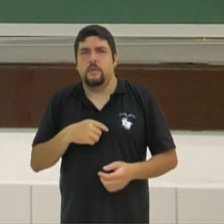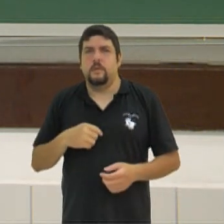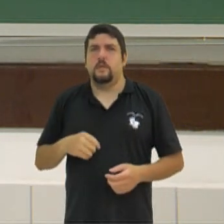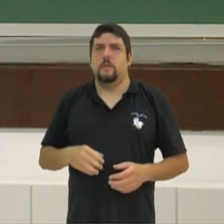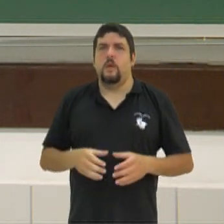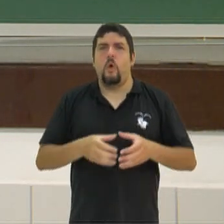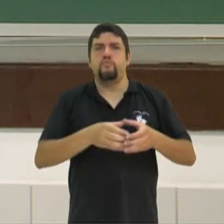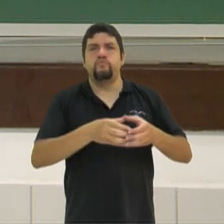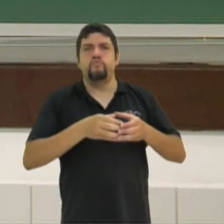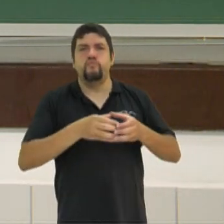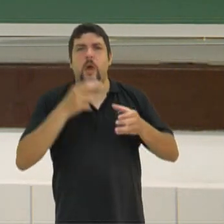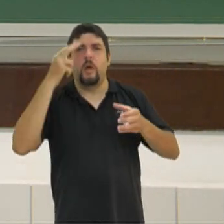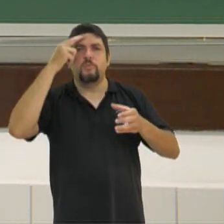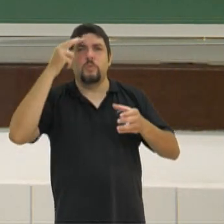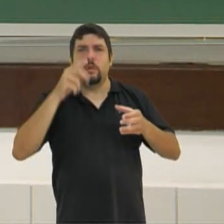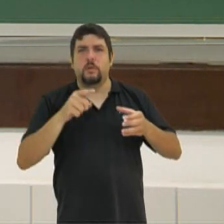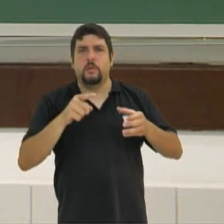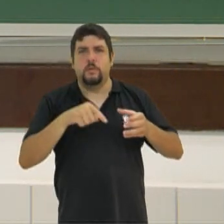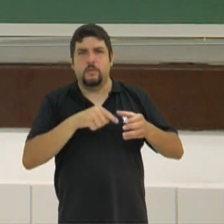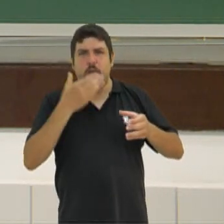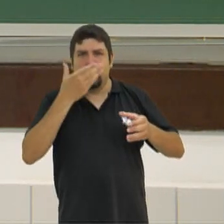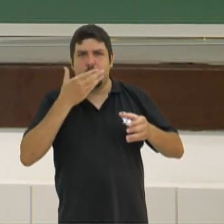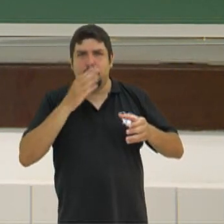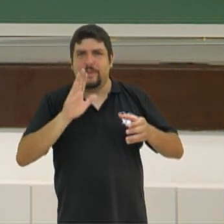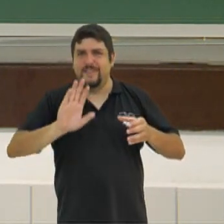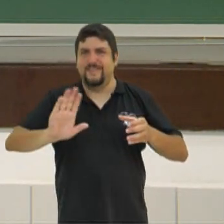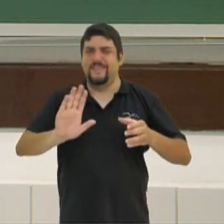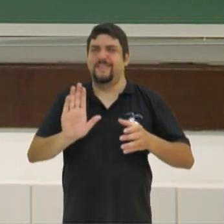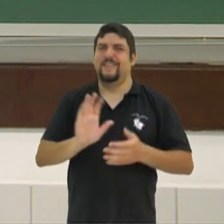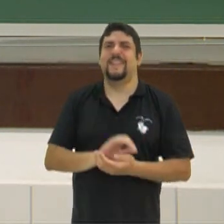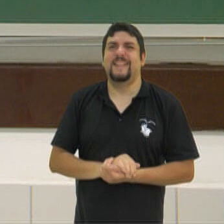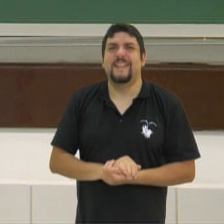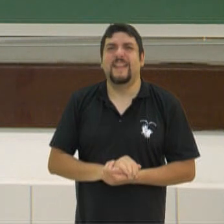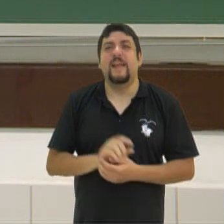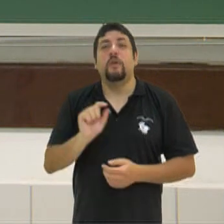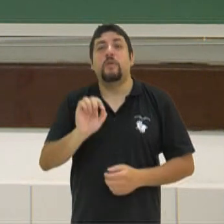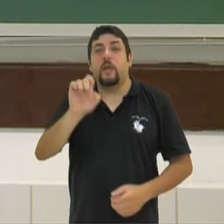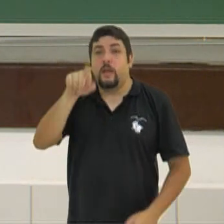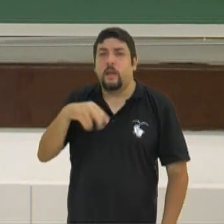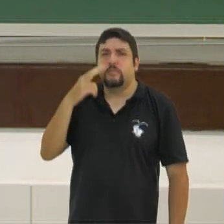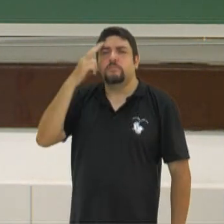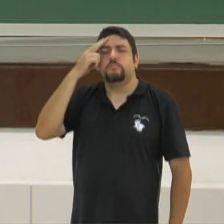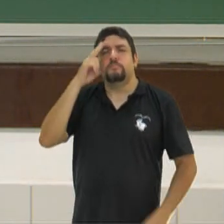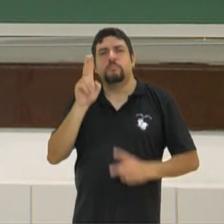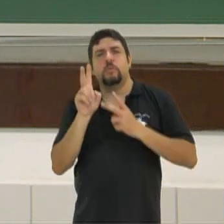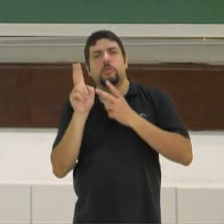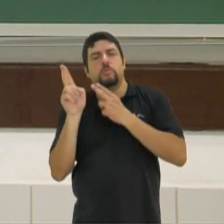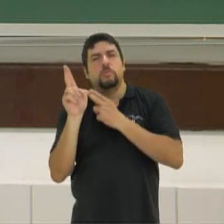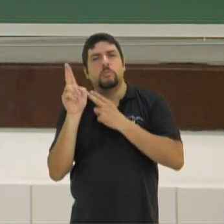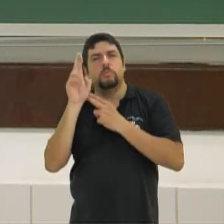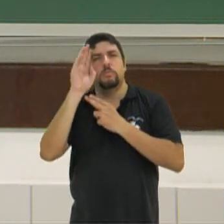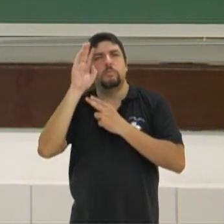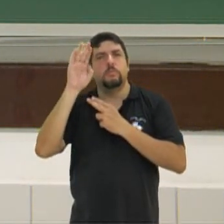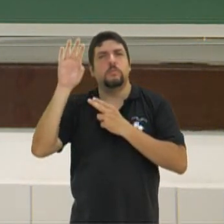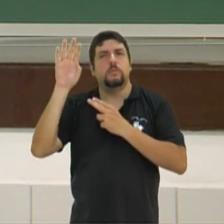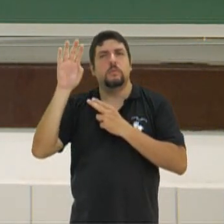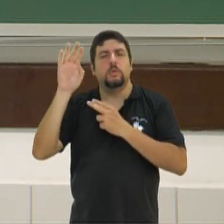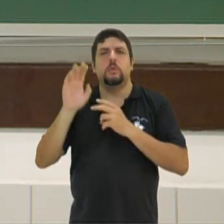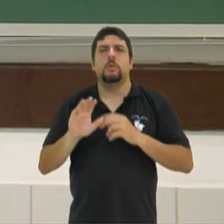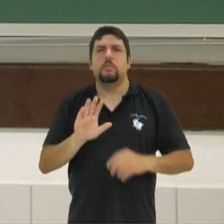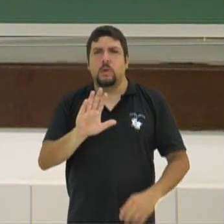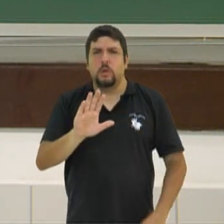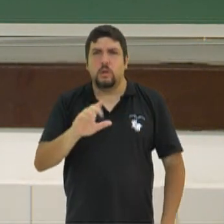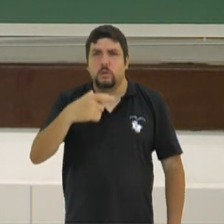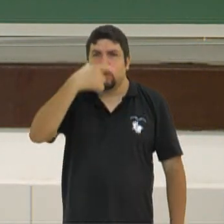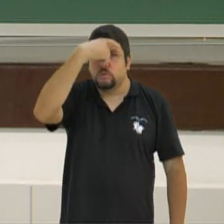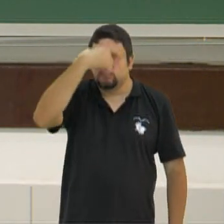leite. Não, o argumento de sonho, quando você está sonhando, o que, que me garante que eu estou aqui agora e que eu não